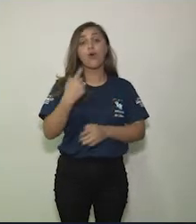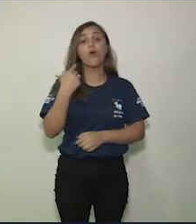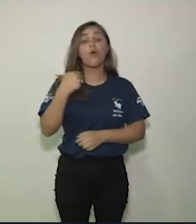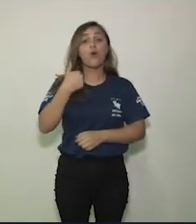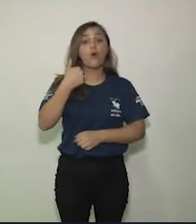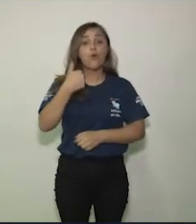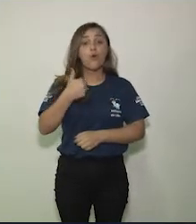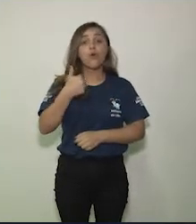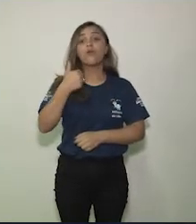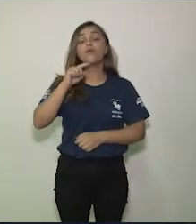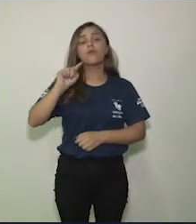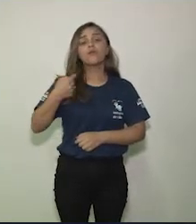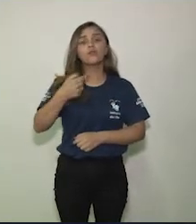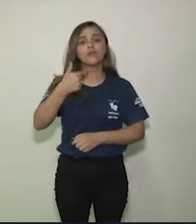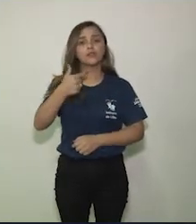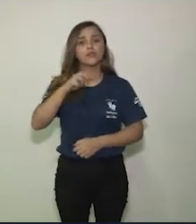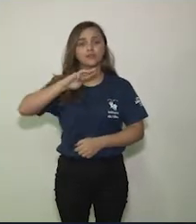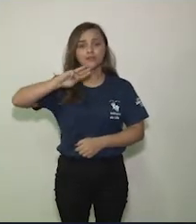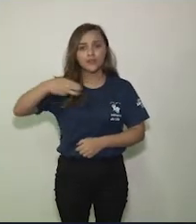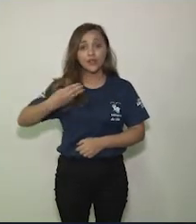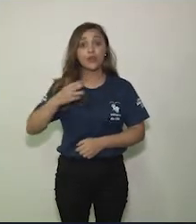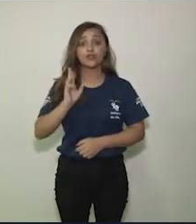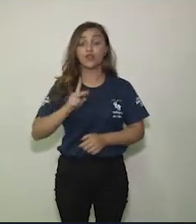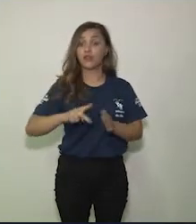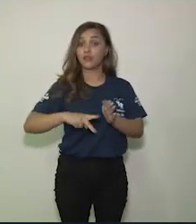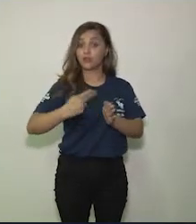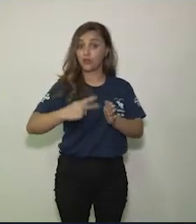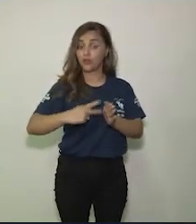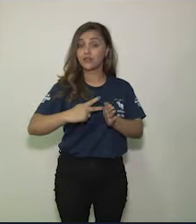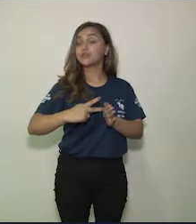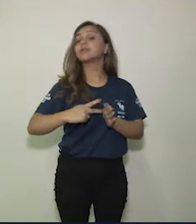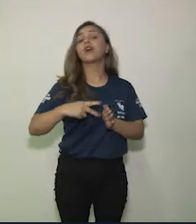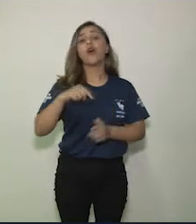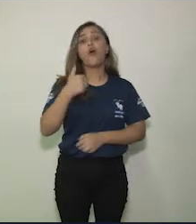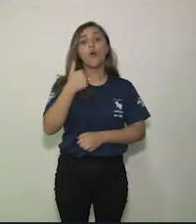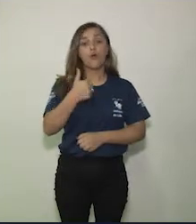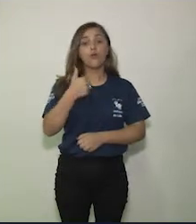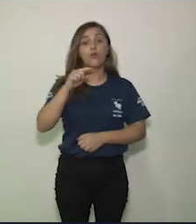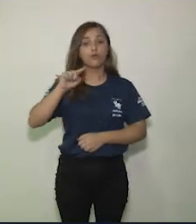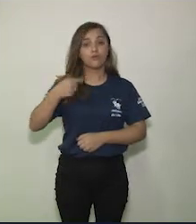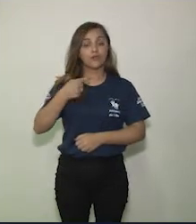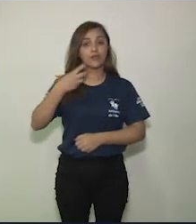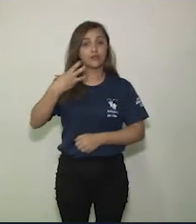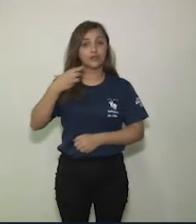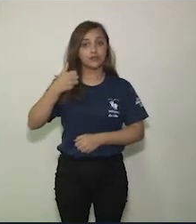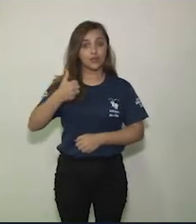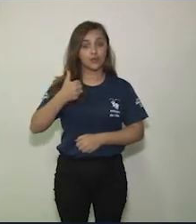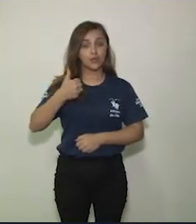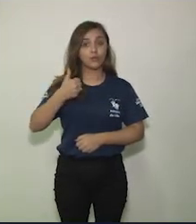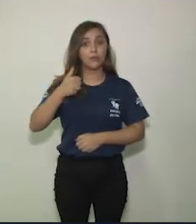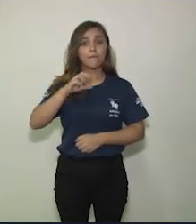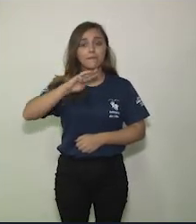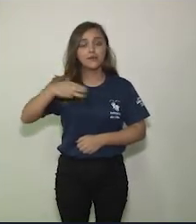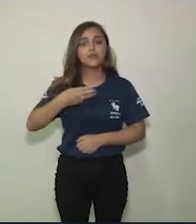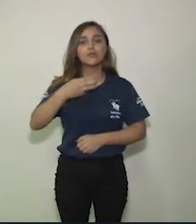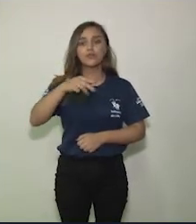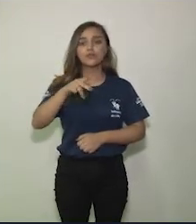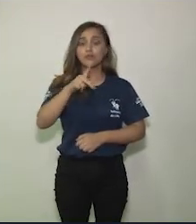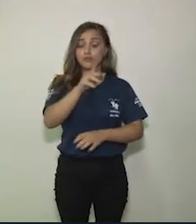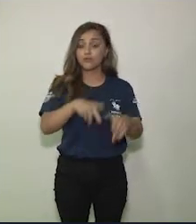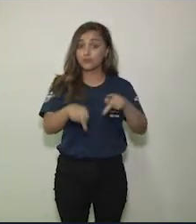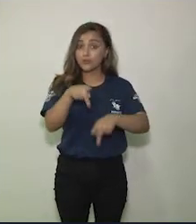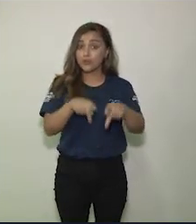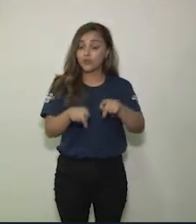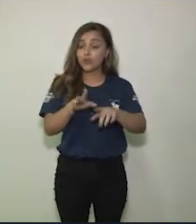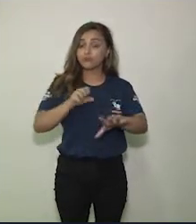1,2 milhões e na fase 2, 1,31 milhões de pessoas infectadas. E na fase 3,